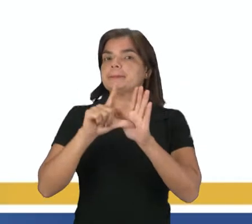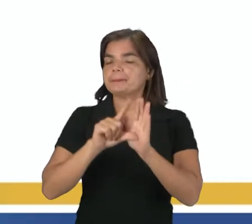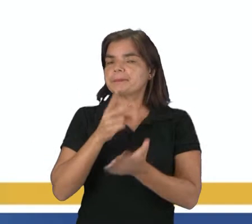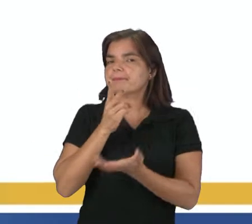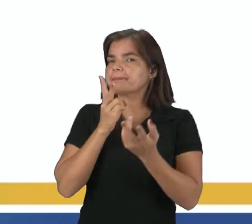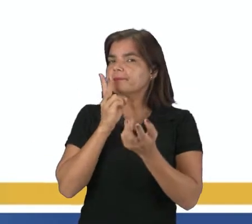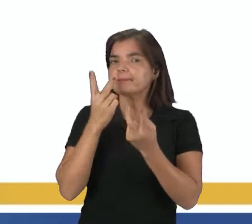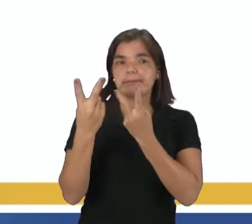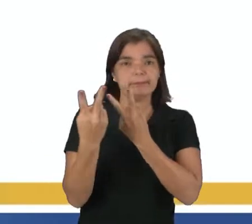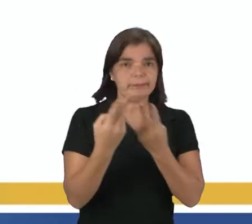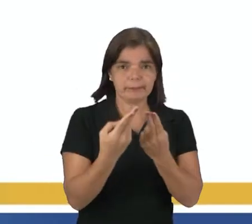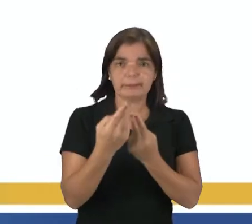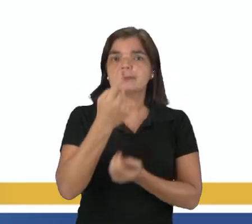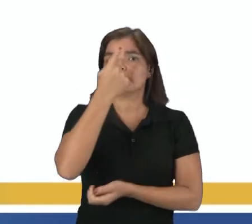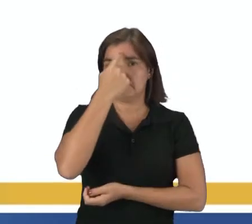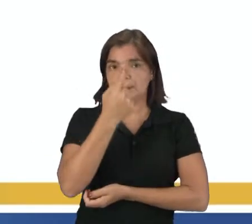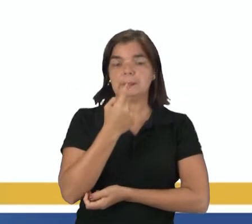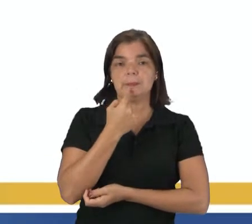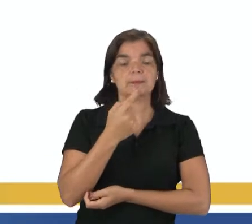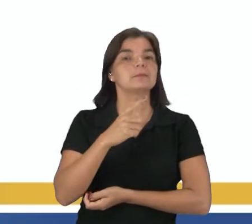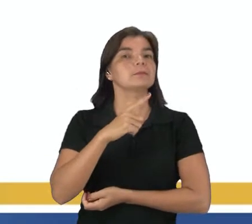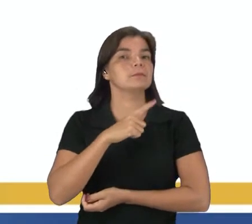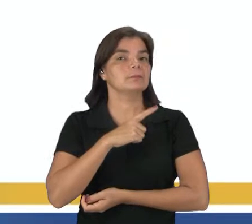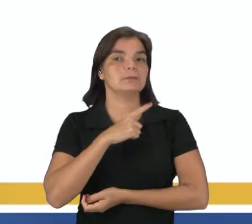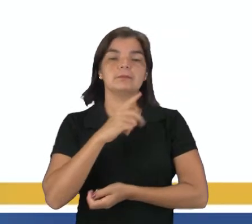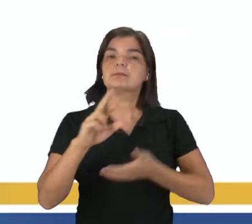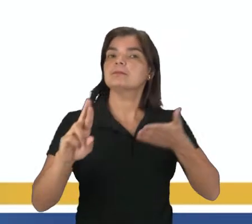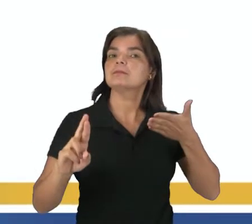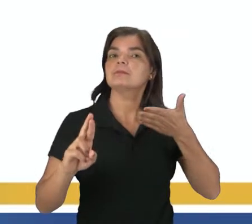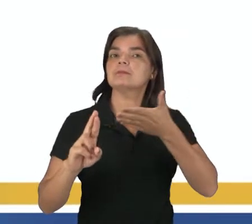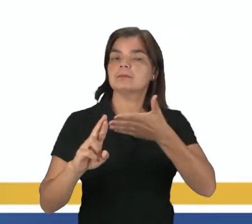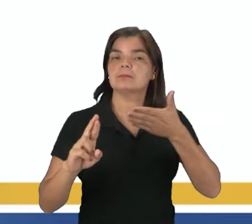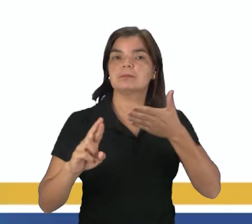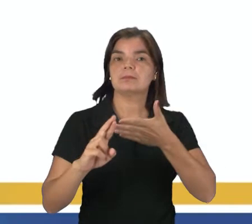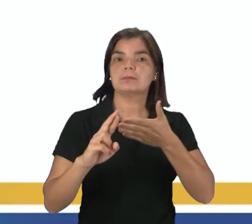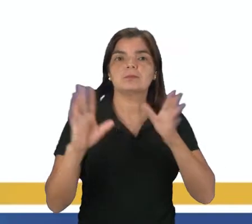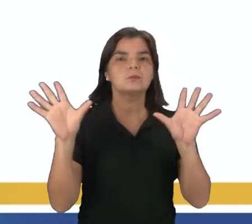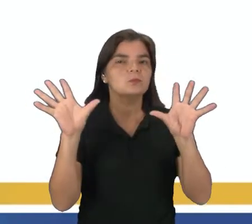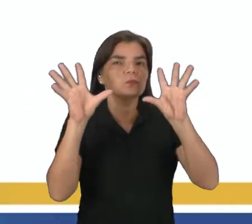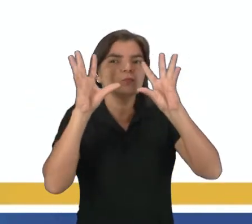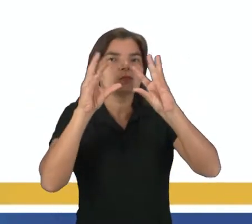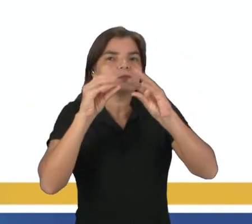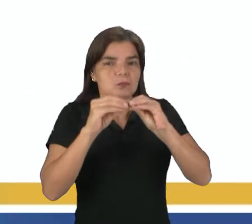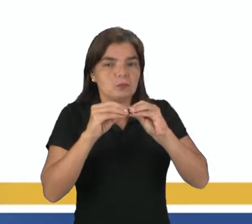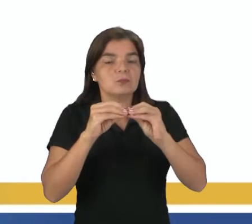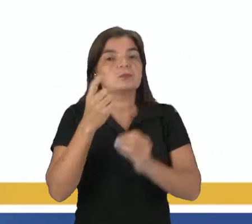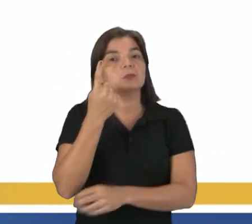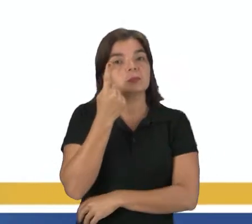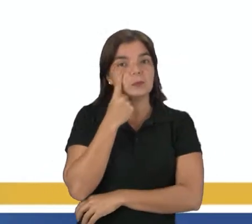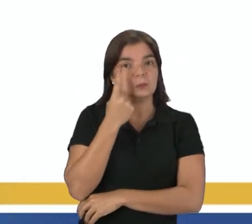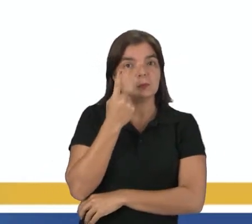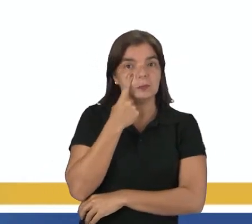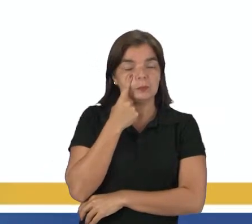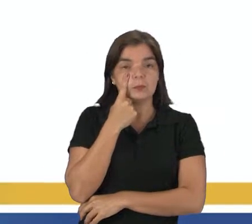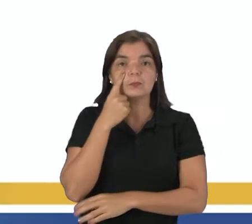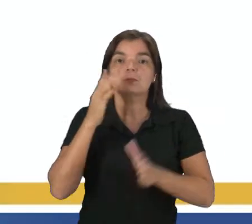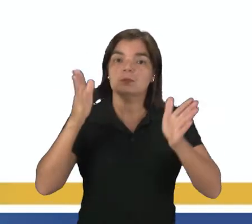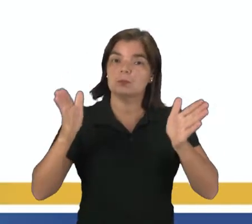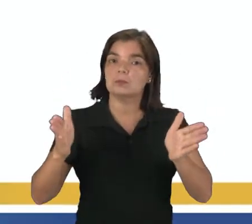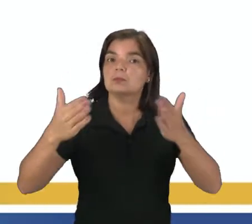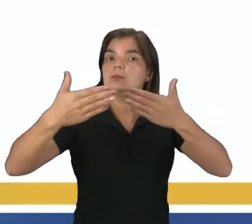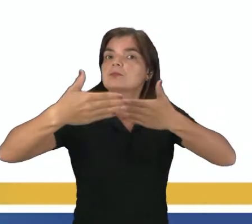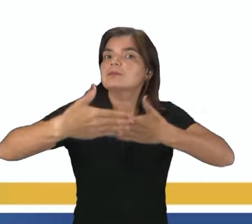as mesmas imagens e nós temos a representação da câmera escura. E aí observem que é uma